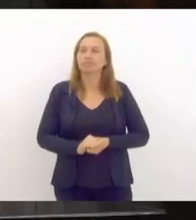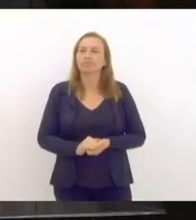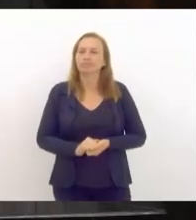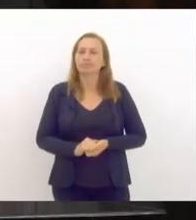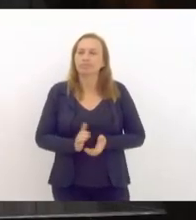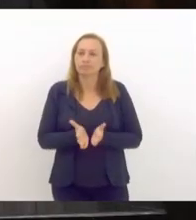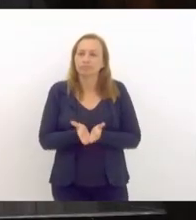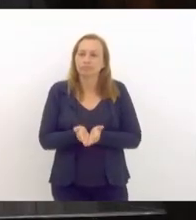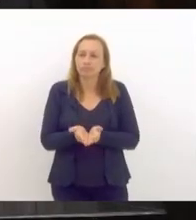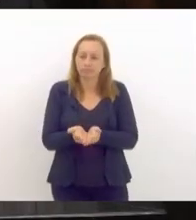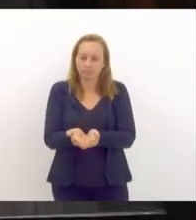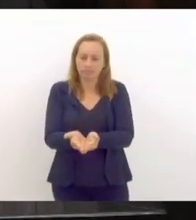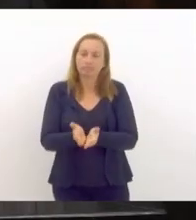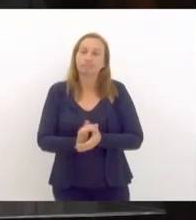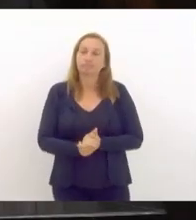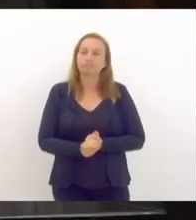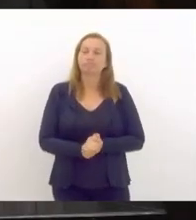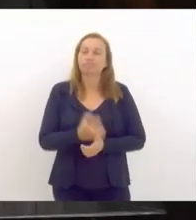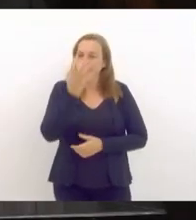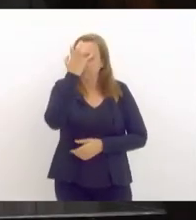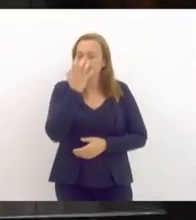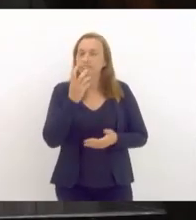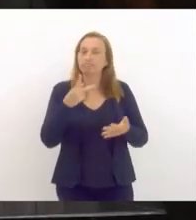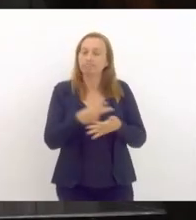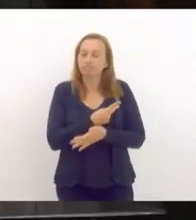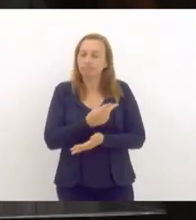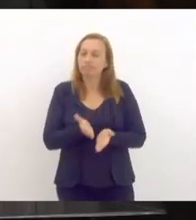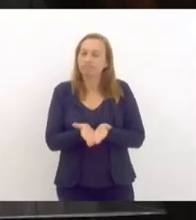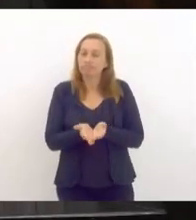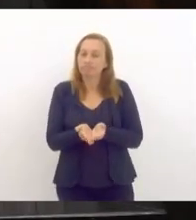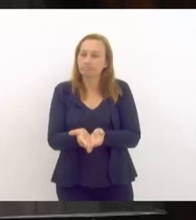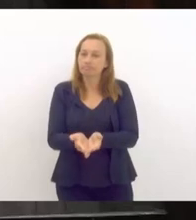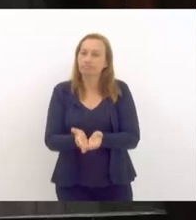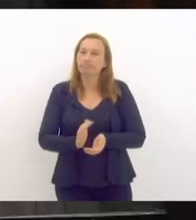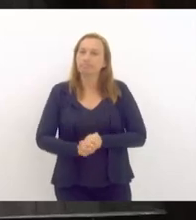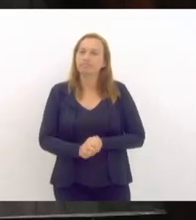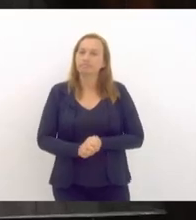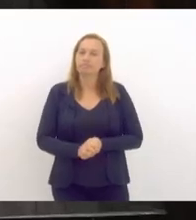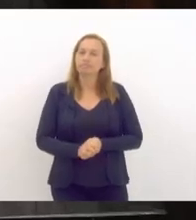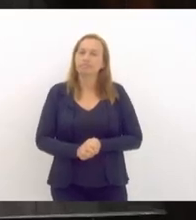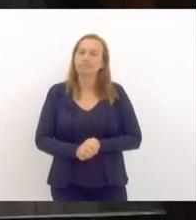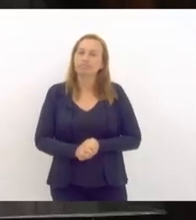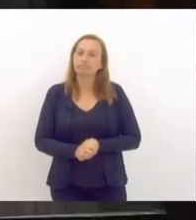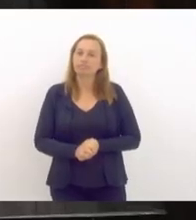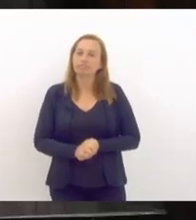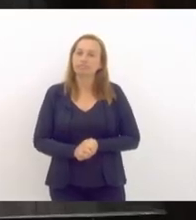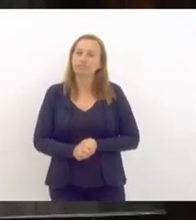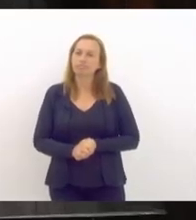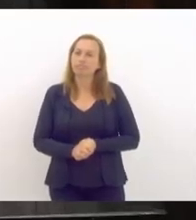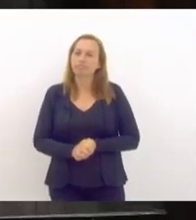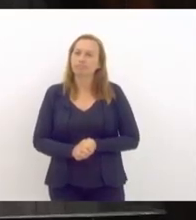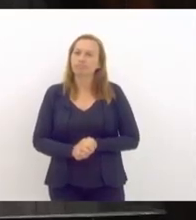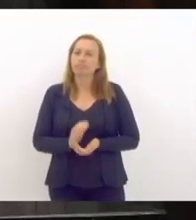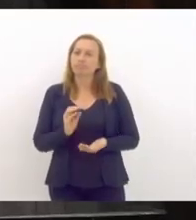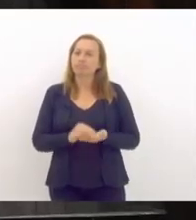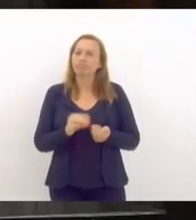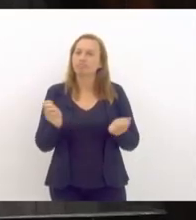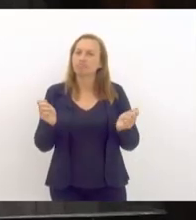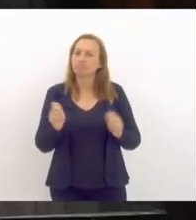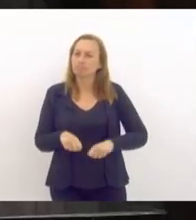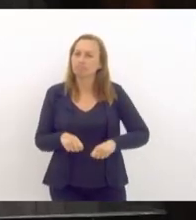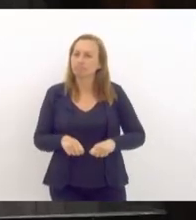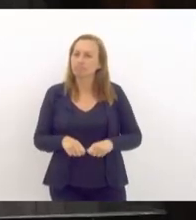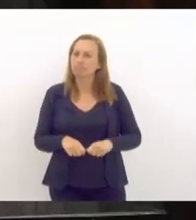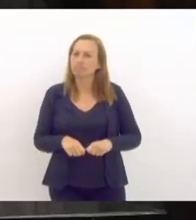marcas é muito grave o que tá acontecendo com as marcas e é muito grave não só pelo reflexo da incompetência